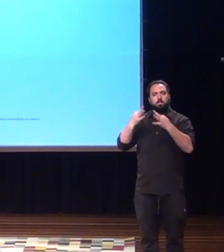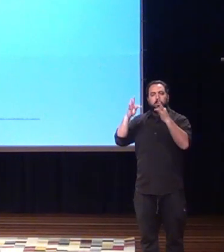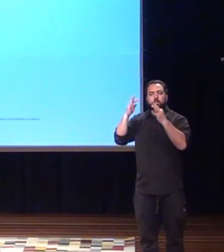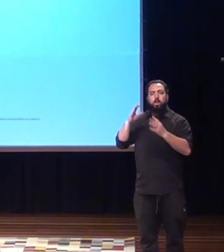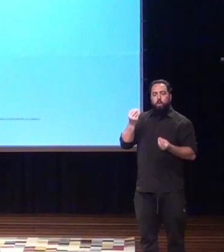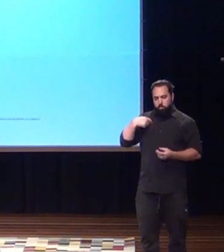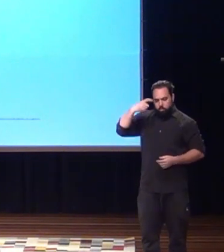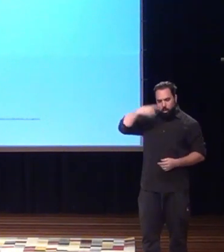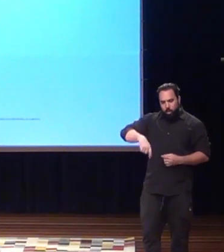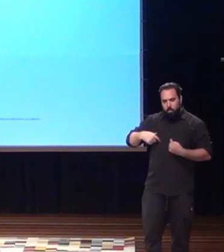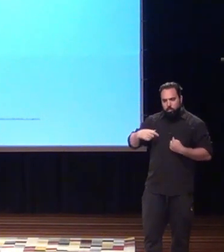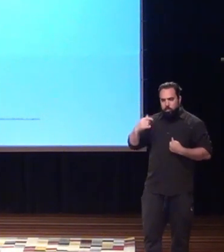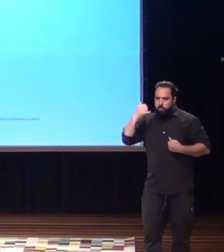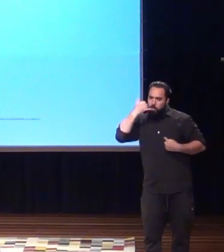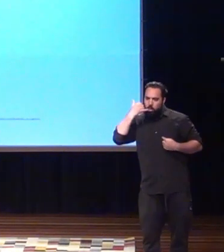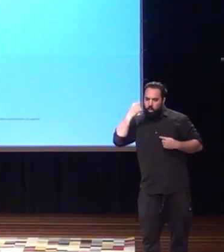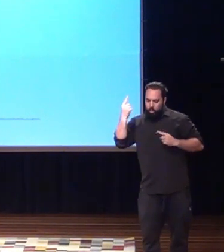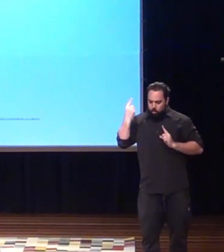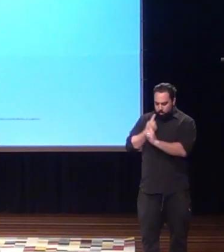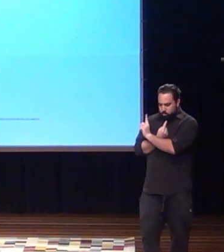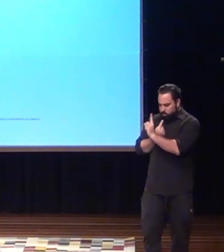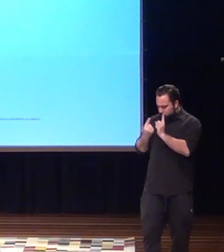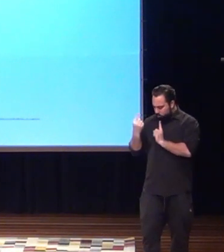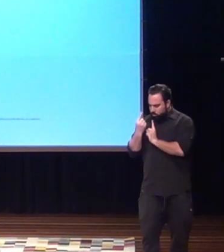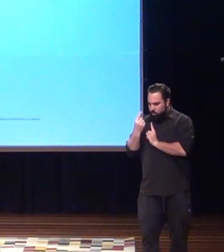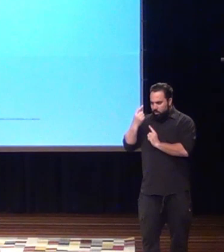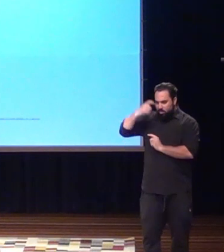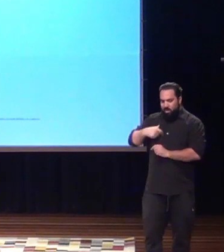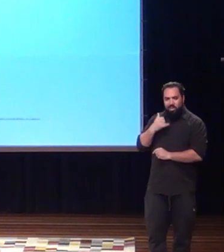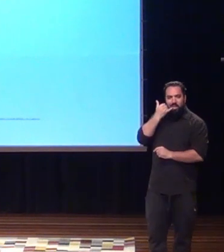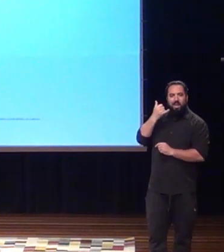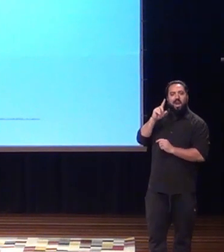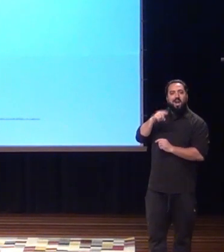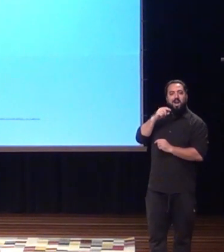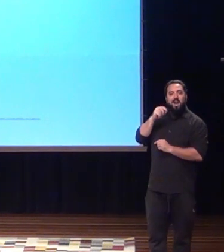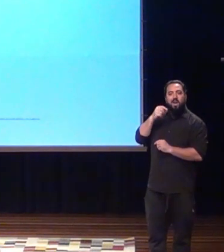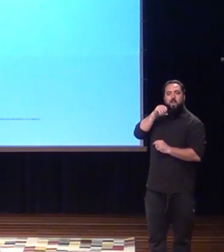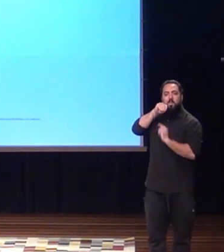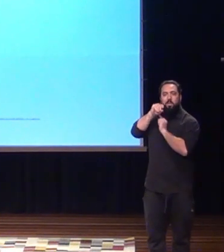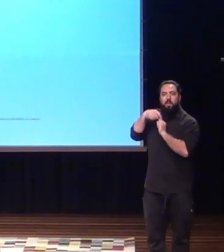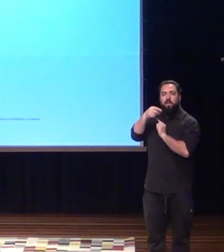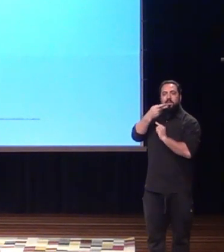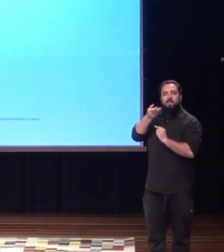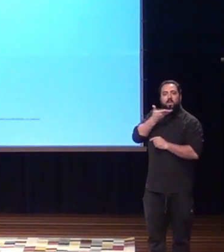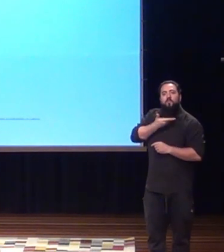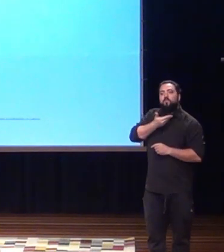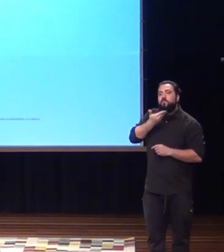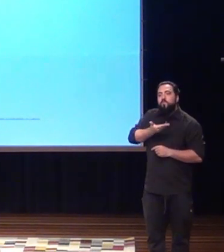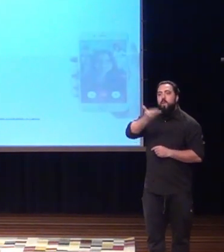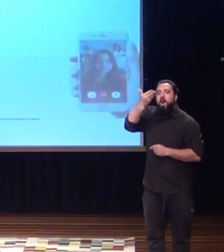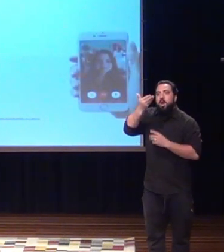gente ou se é o nosso celular. Se é a gente ou é um aparelho de audição, um amplificador. Então, como que